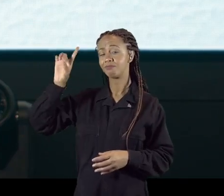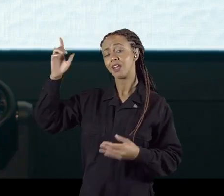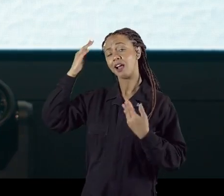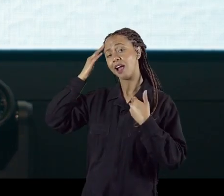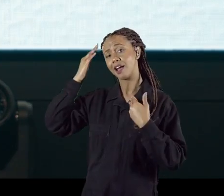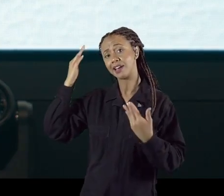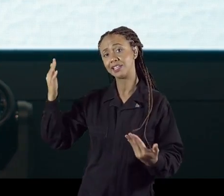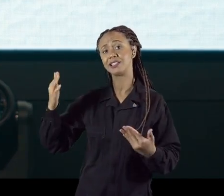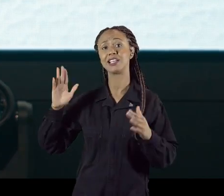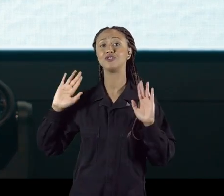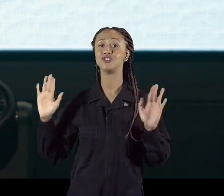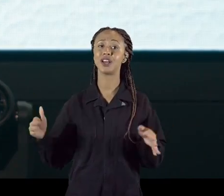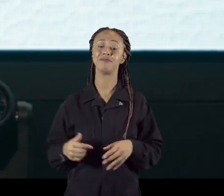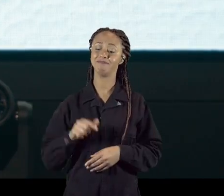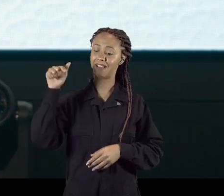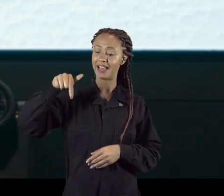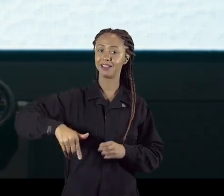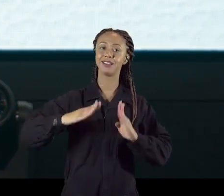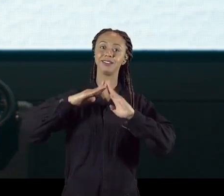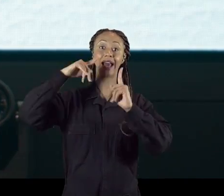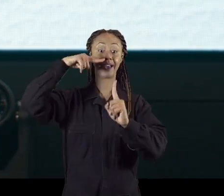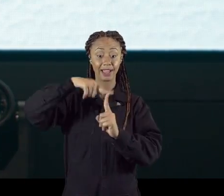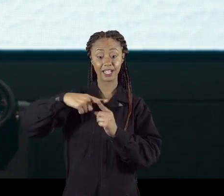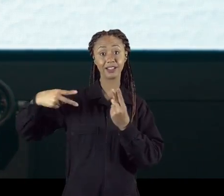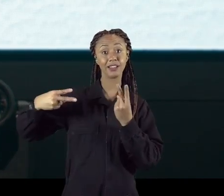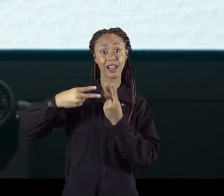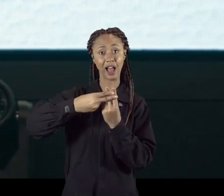por esses 32 anos